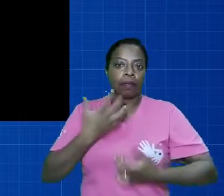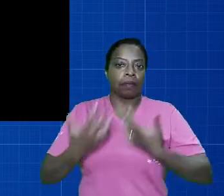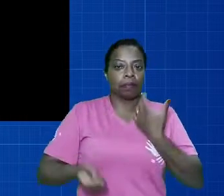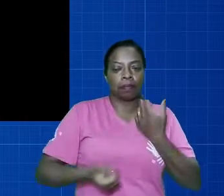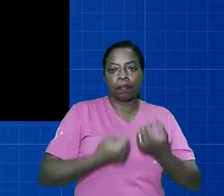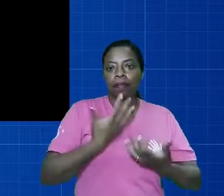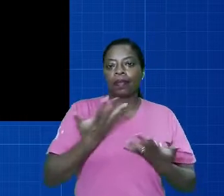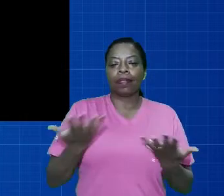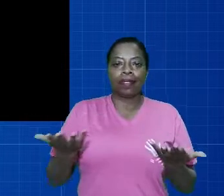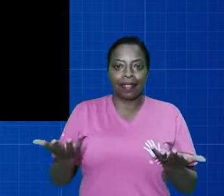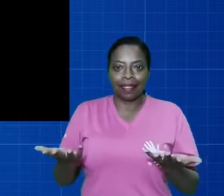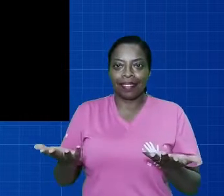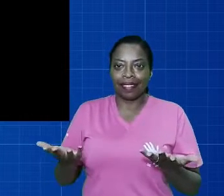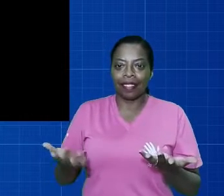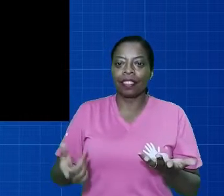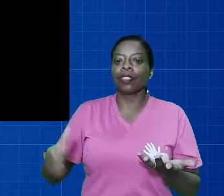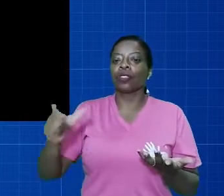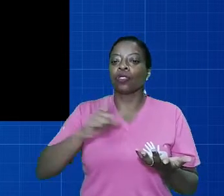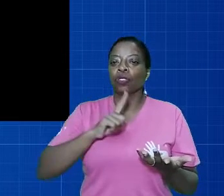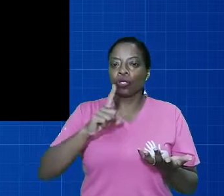certa direcionalidade